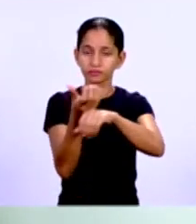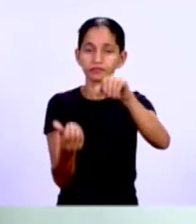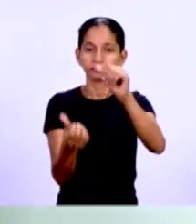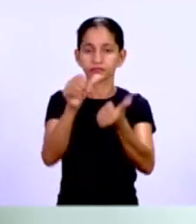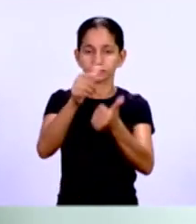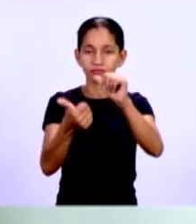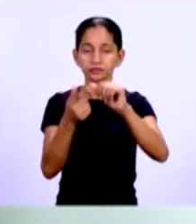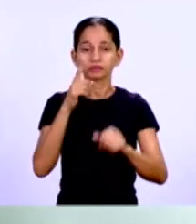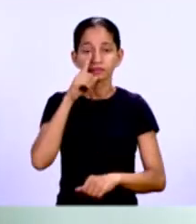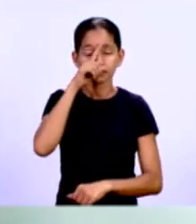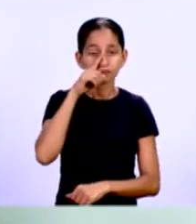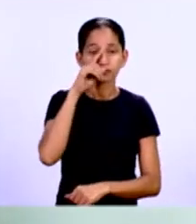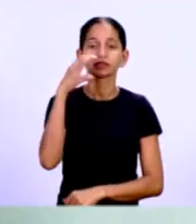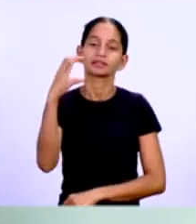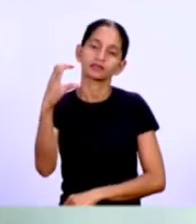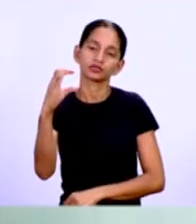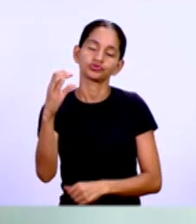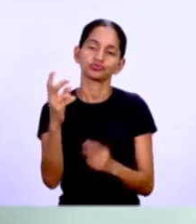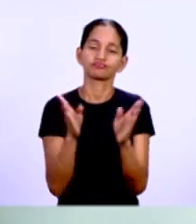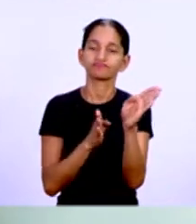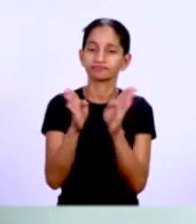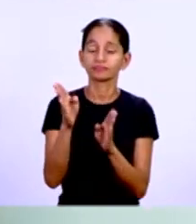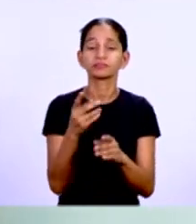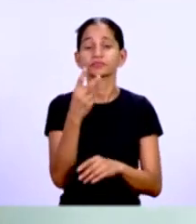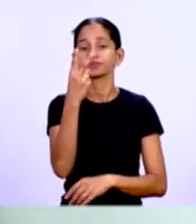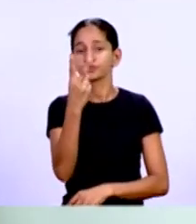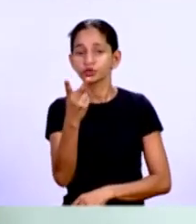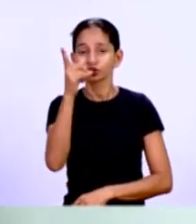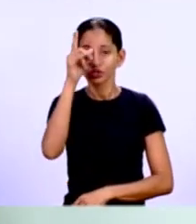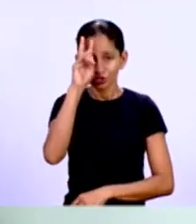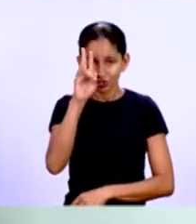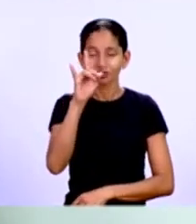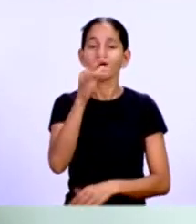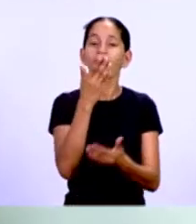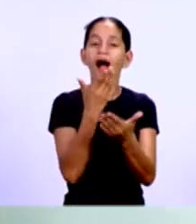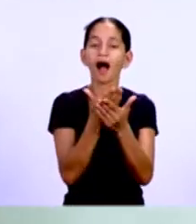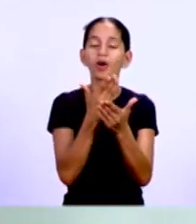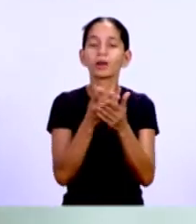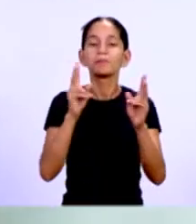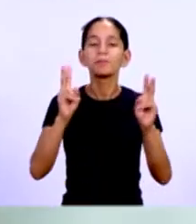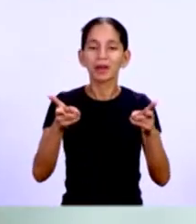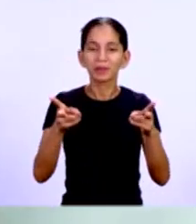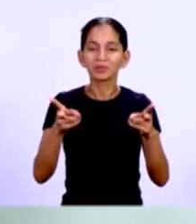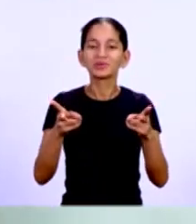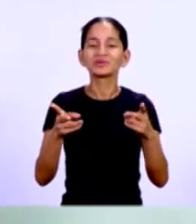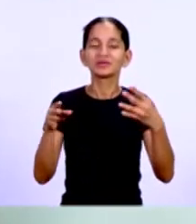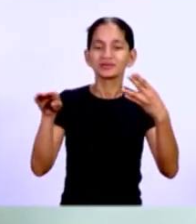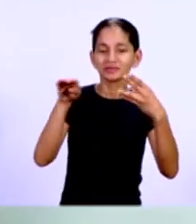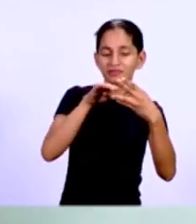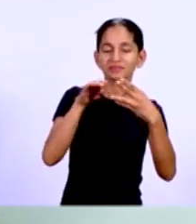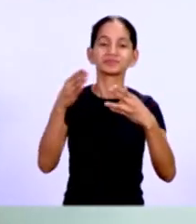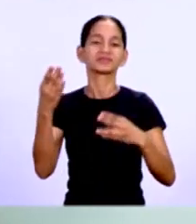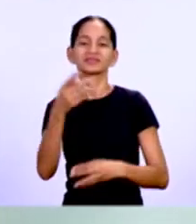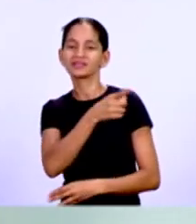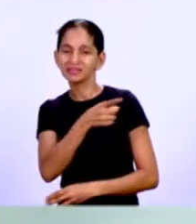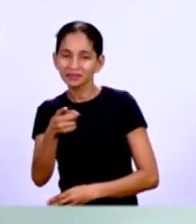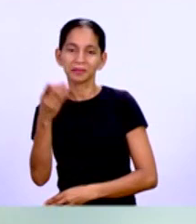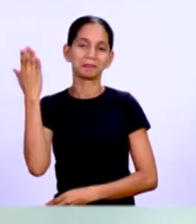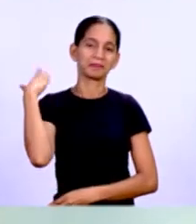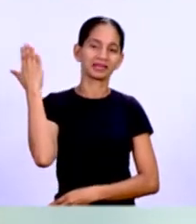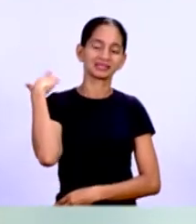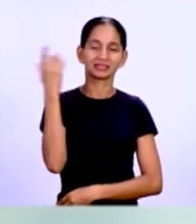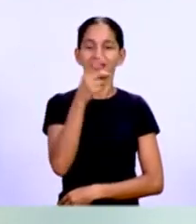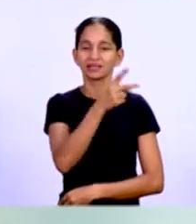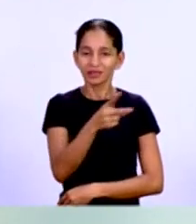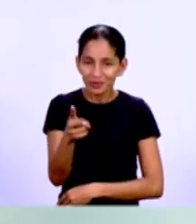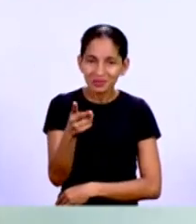de risco e crédito. Esses 2 dias nós tivemos 2 aulas no mesmo dia, né? Essa semana e semana passada a gente teve aula 1 e